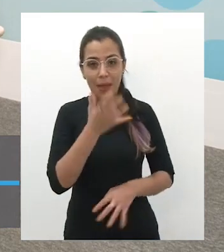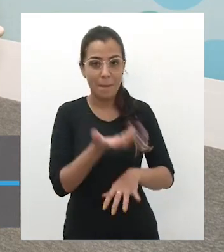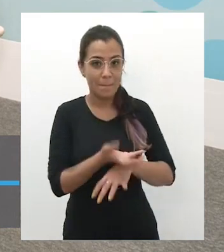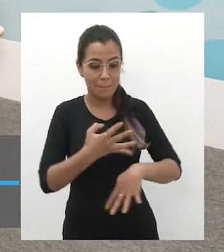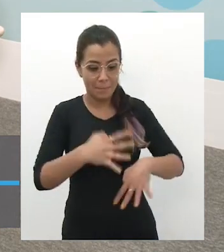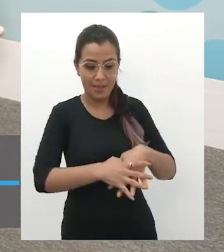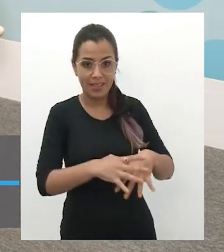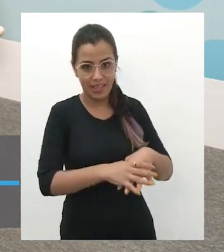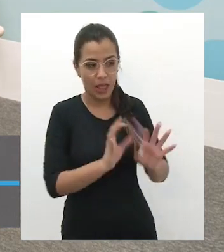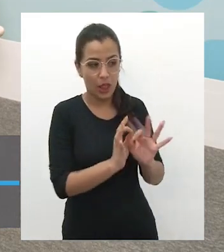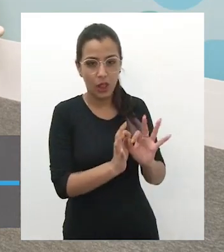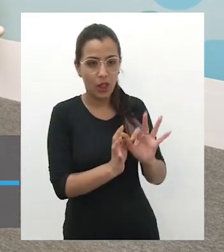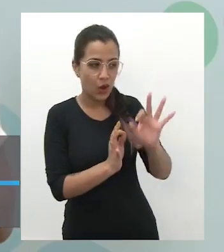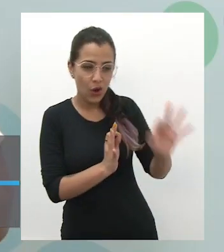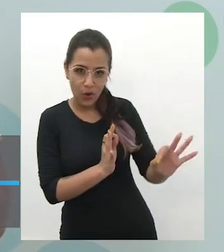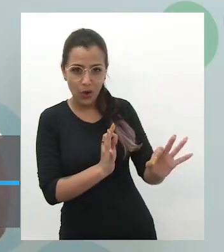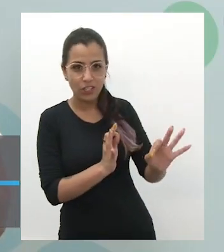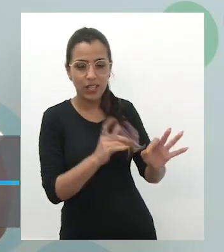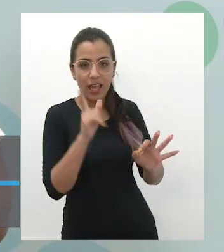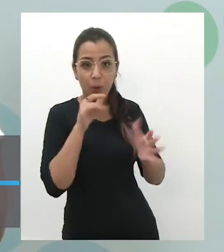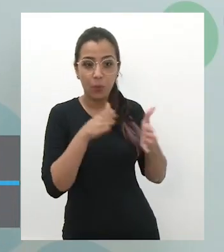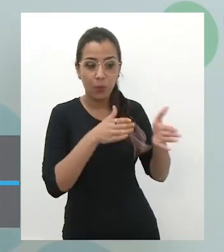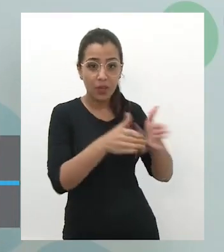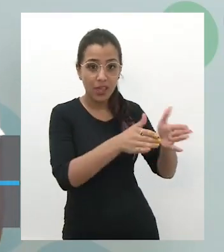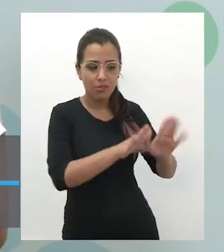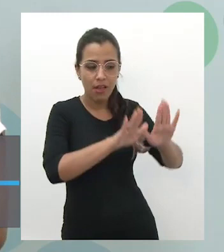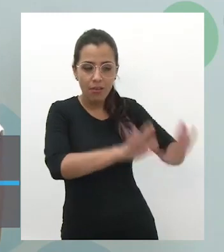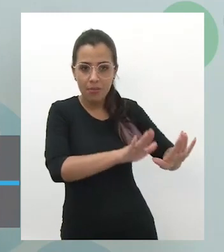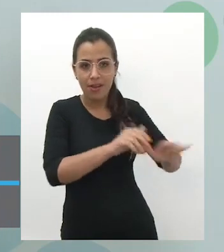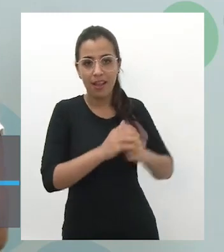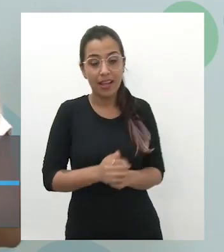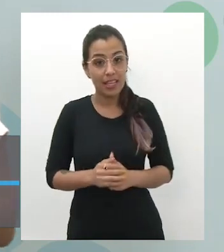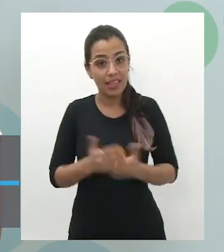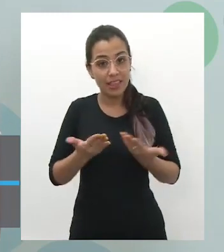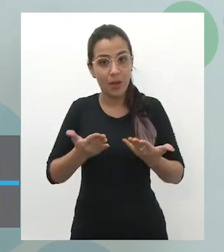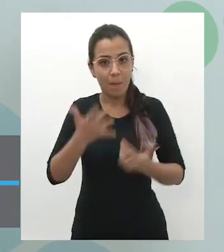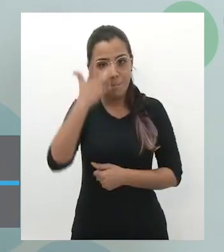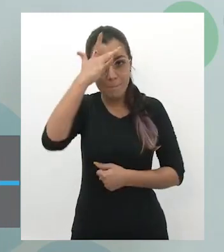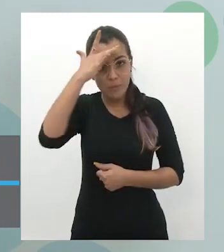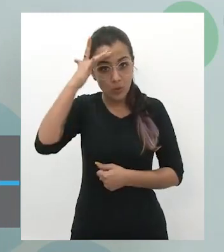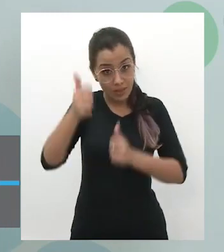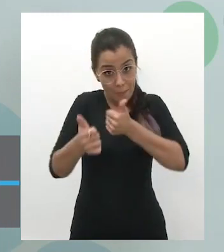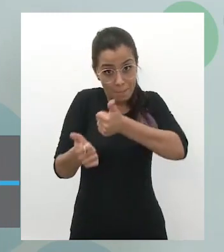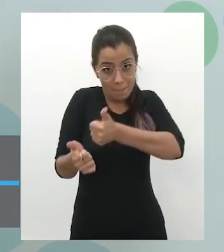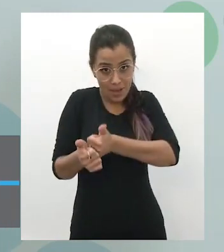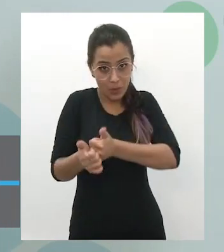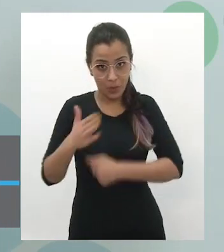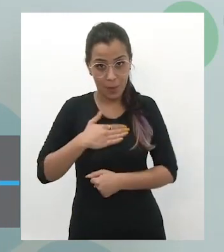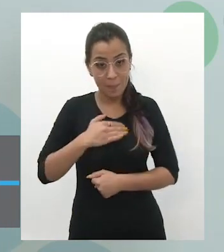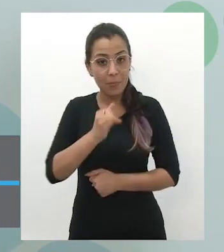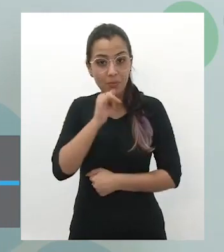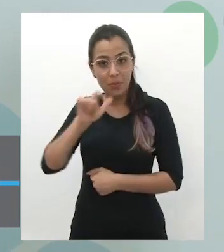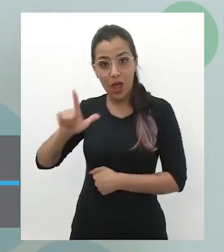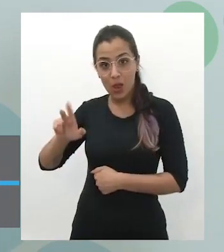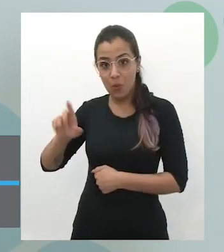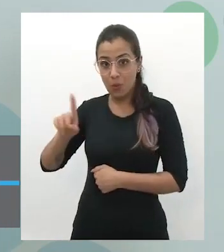perto de rio. Então, eu vou dar uma terrinha que não é tão boa para eles. Então, assim, aqueles que estão próximos a mim, como a minha colega aqui, a professora Luíse, que também é